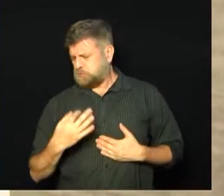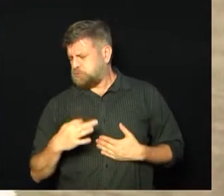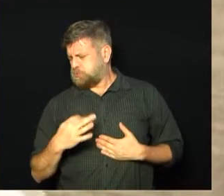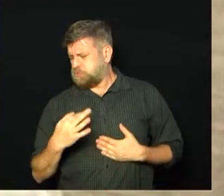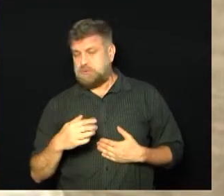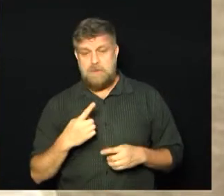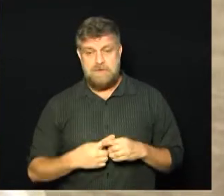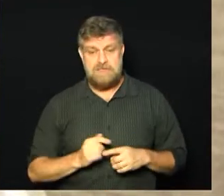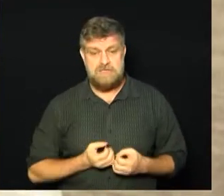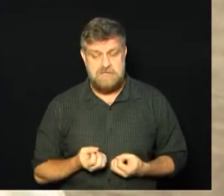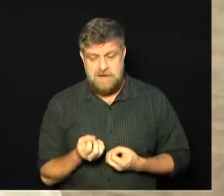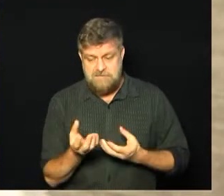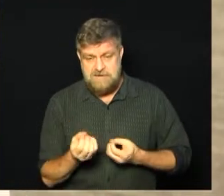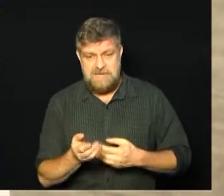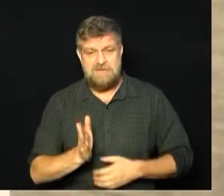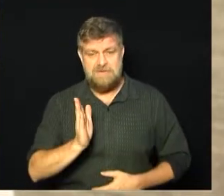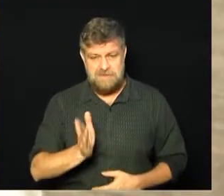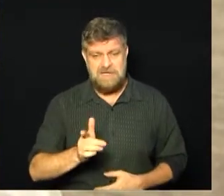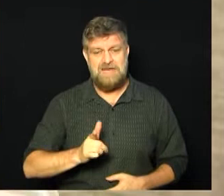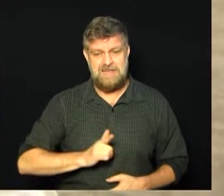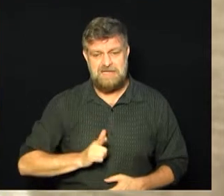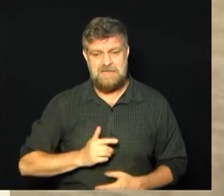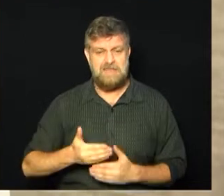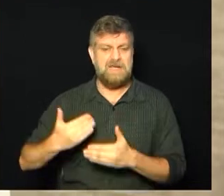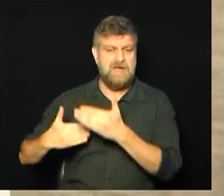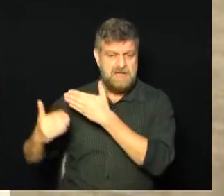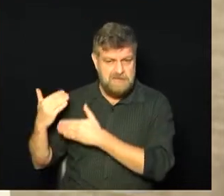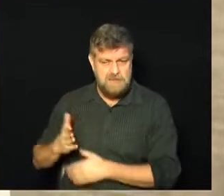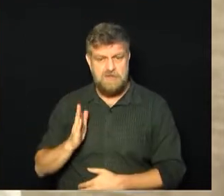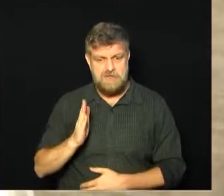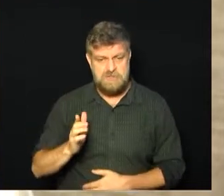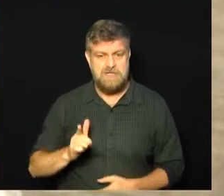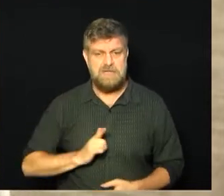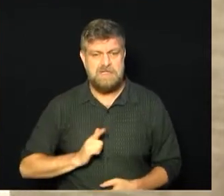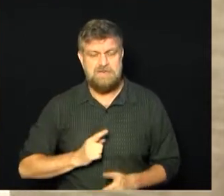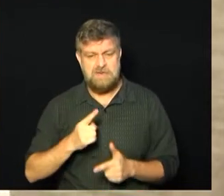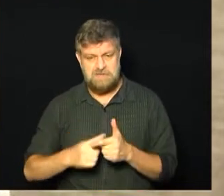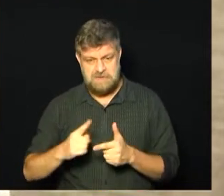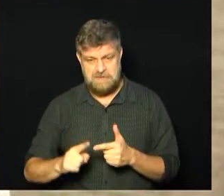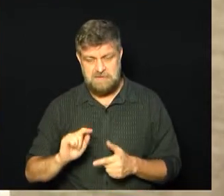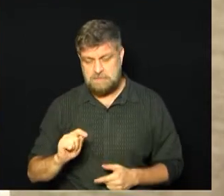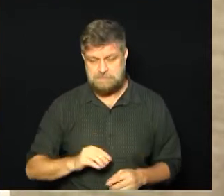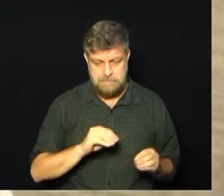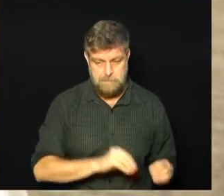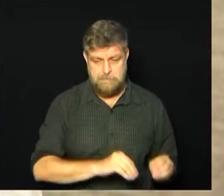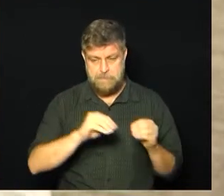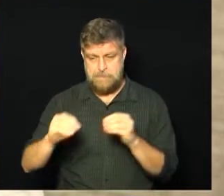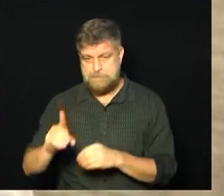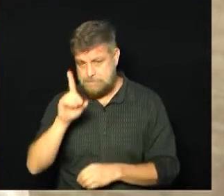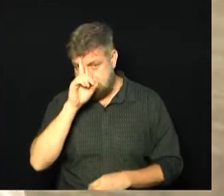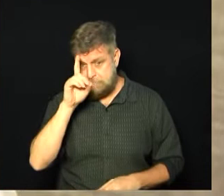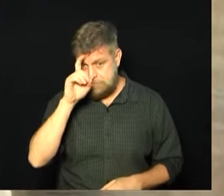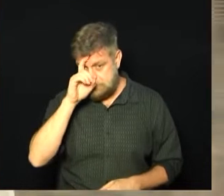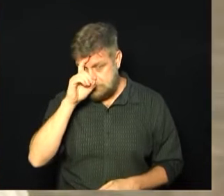ele já havia relatado de ter tido quadros anteriores, uma hérnia de hiato, enfim. Foi conduzido ao Hospital Renascença para que